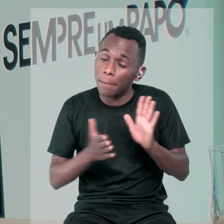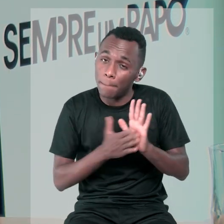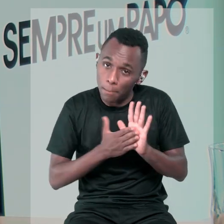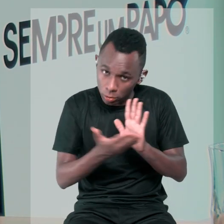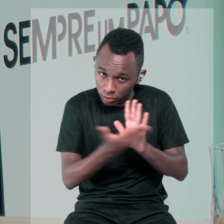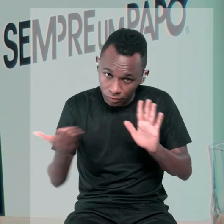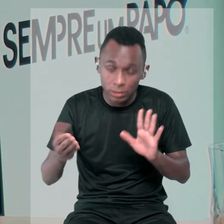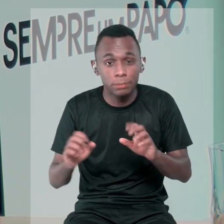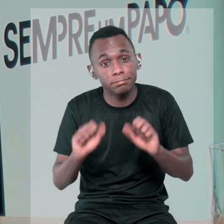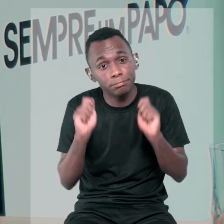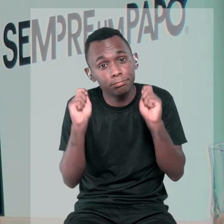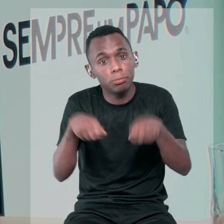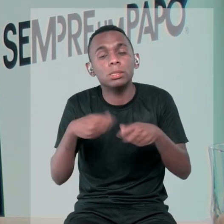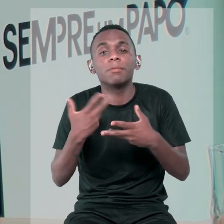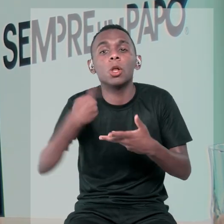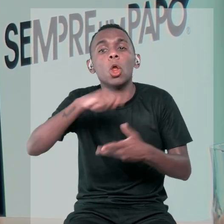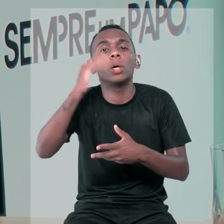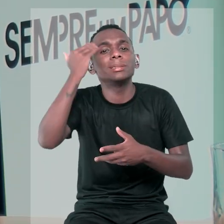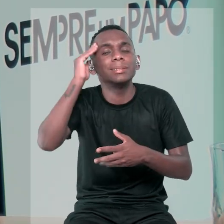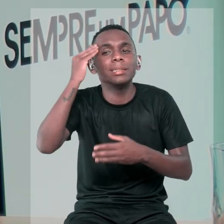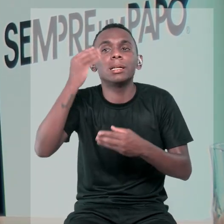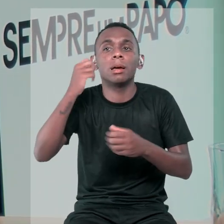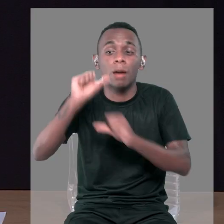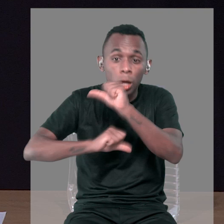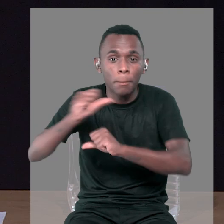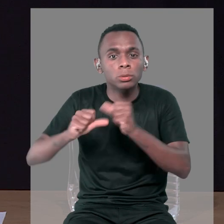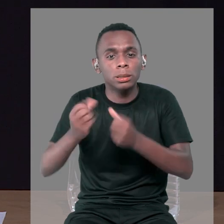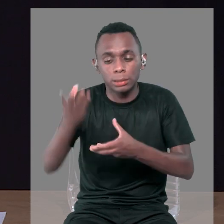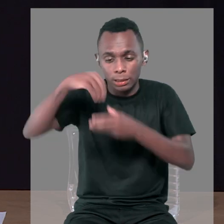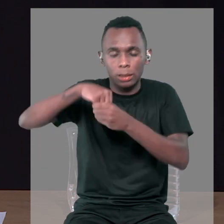vocês, permite que a gente aquilate essas modificações no espírito